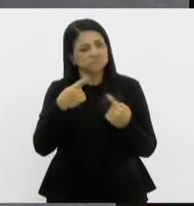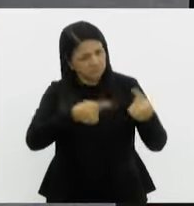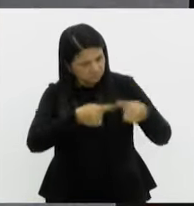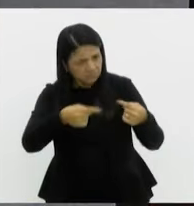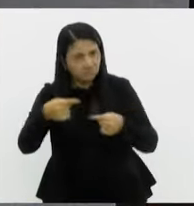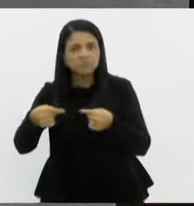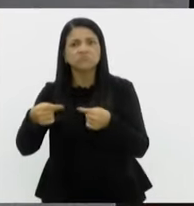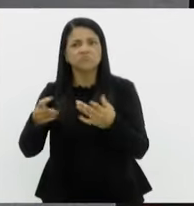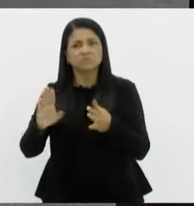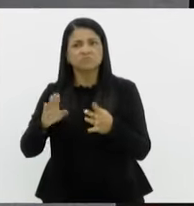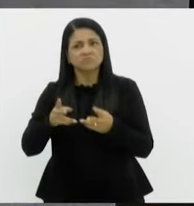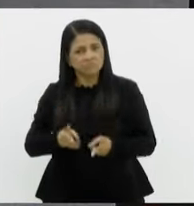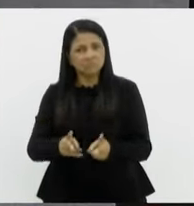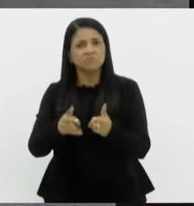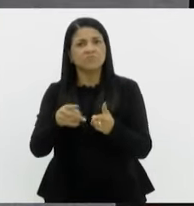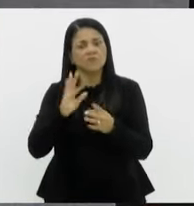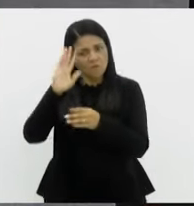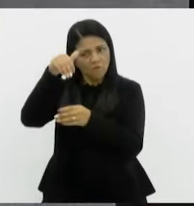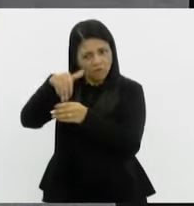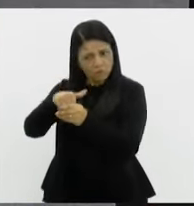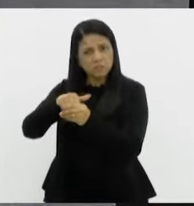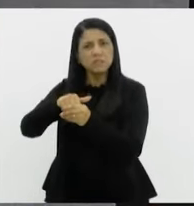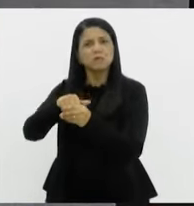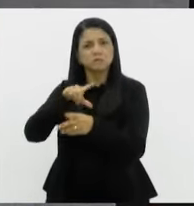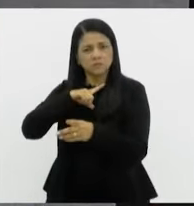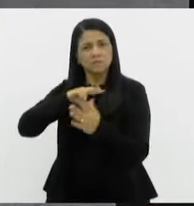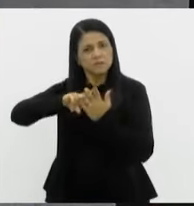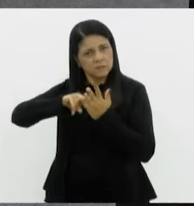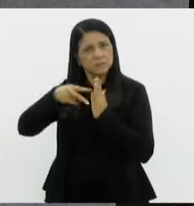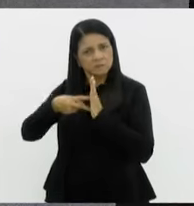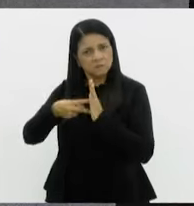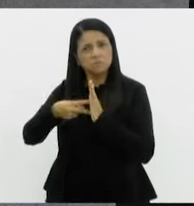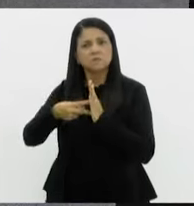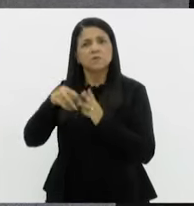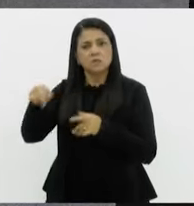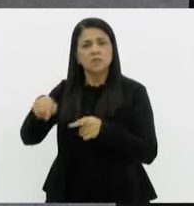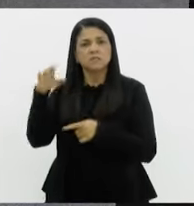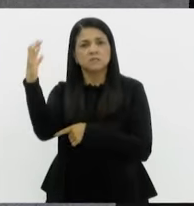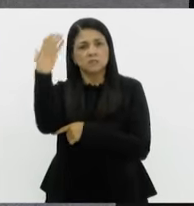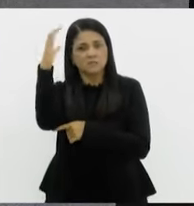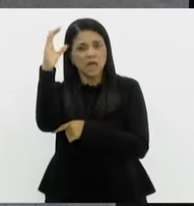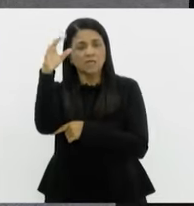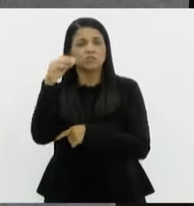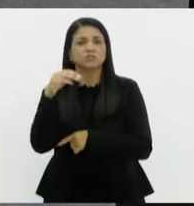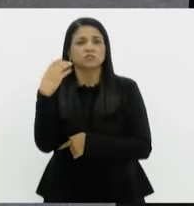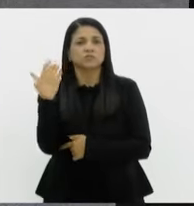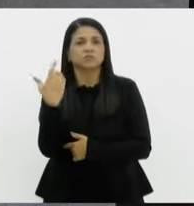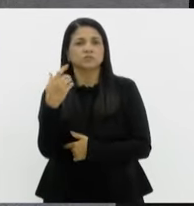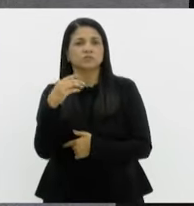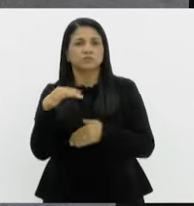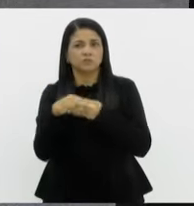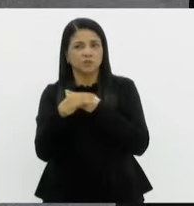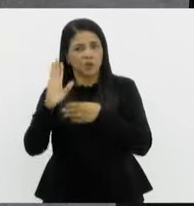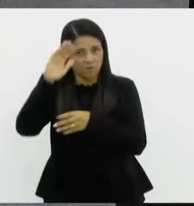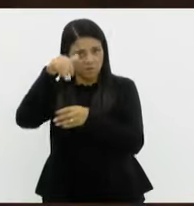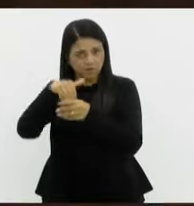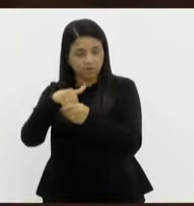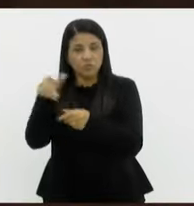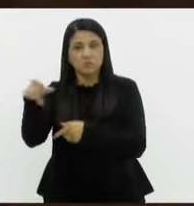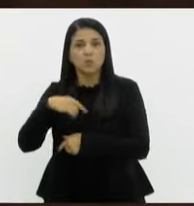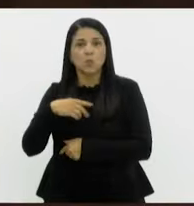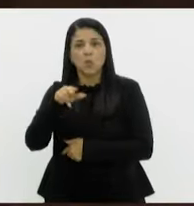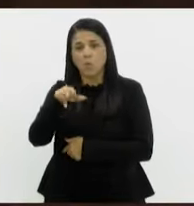uma votação significativa de todo o Estado, mas, sobretudo, da cidade de Niterói, onde seu irmão, deputado federal Carlos